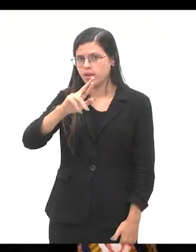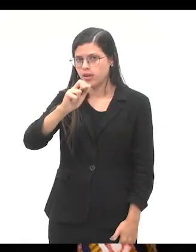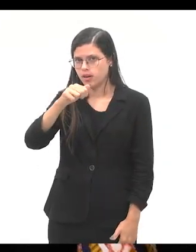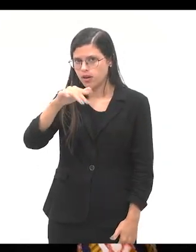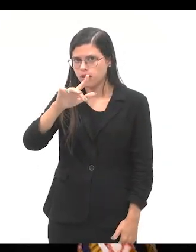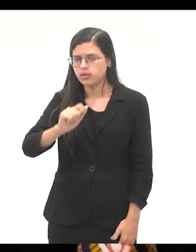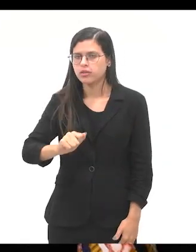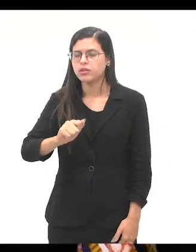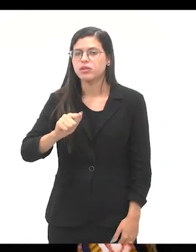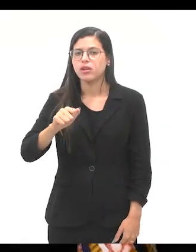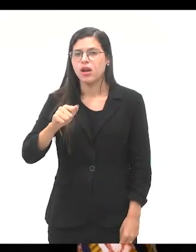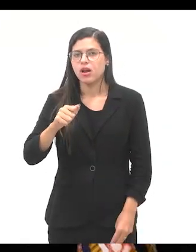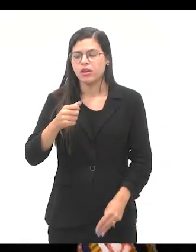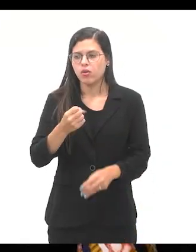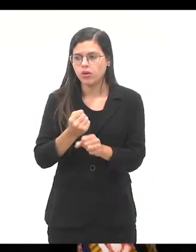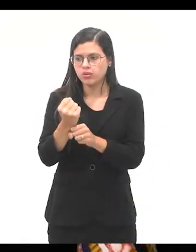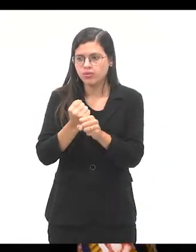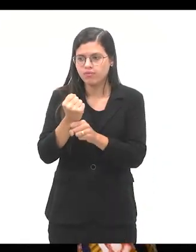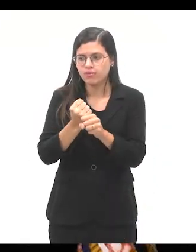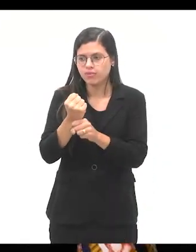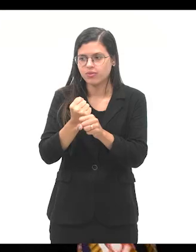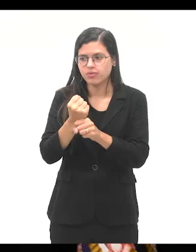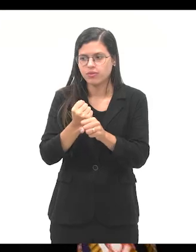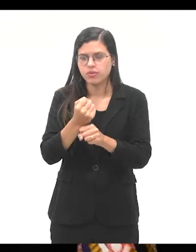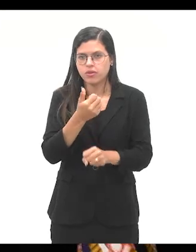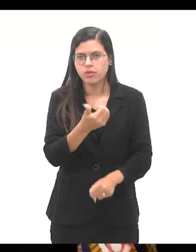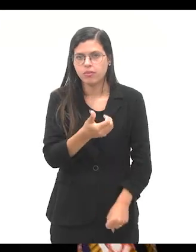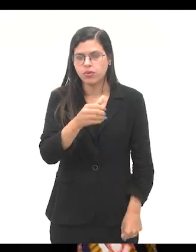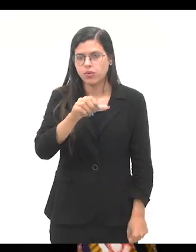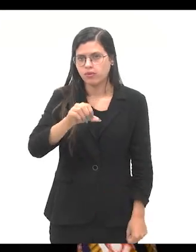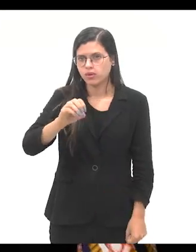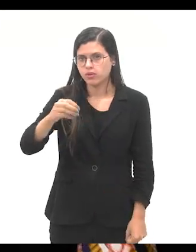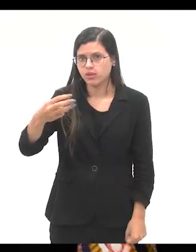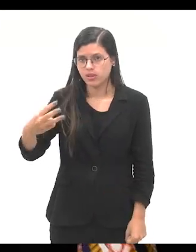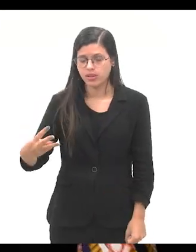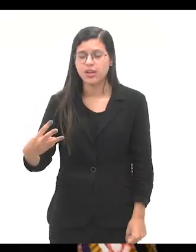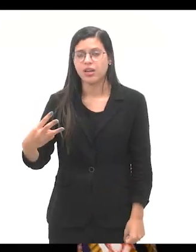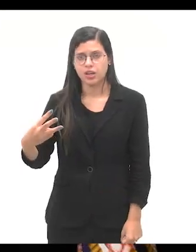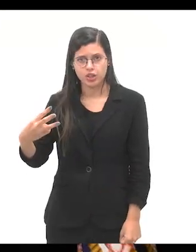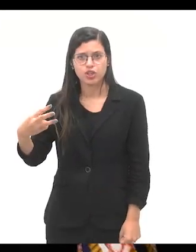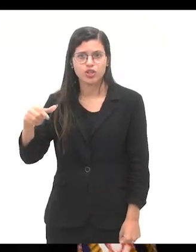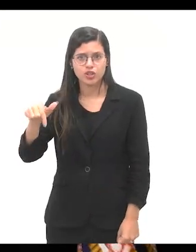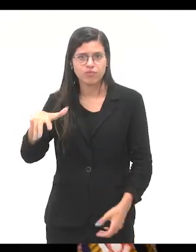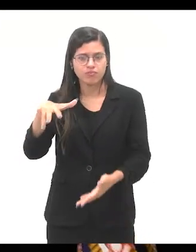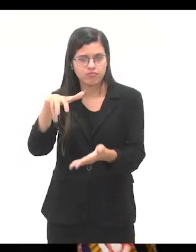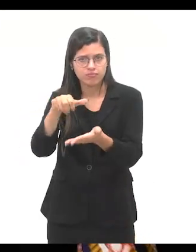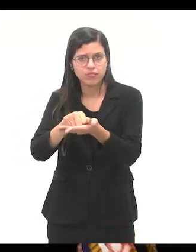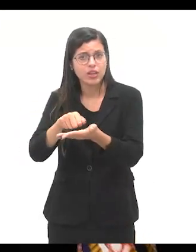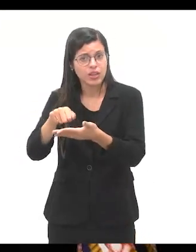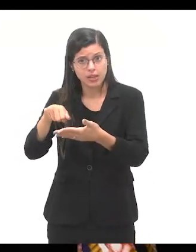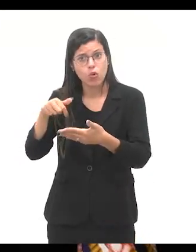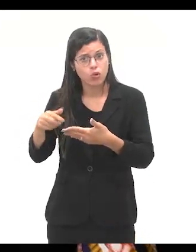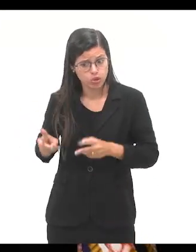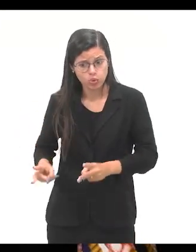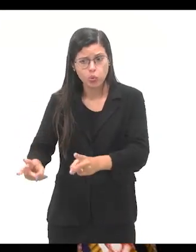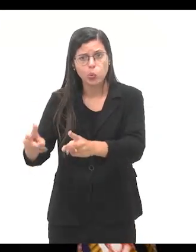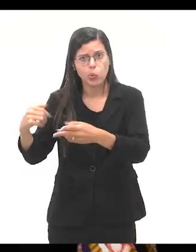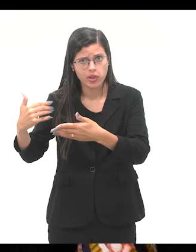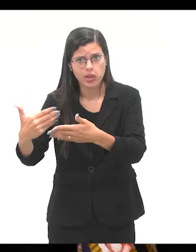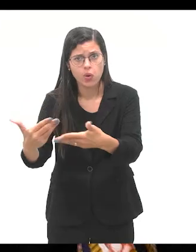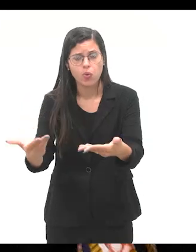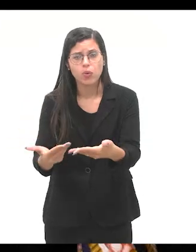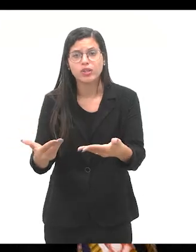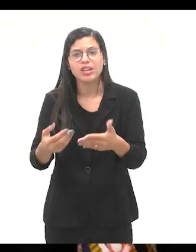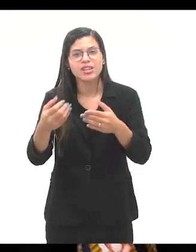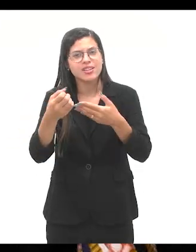em 1903. O exemplar que foi usado está até hoje no museu, perfeitamente, e ele